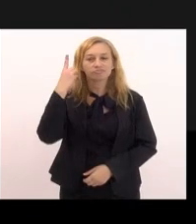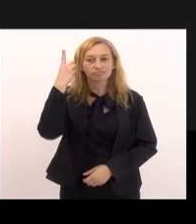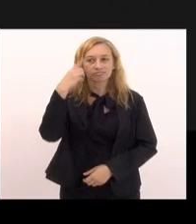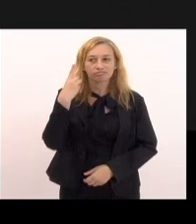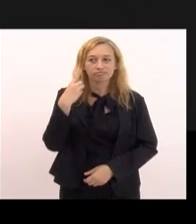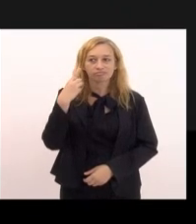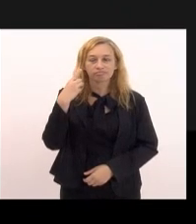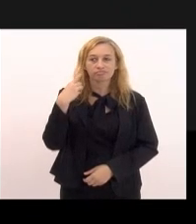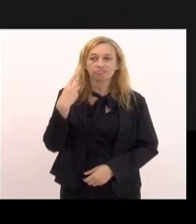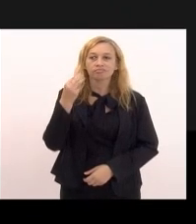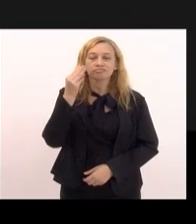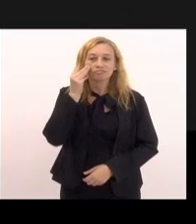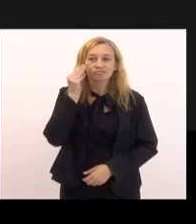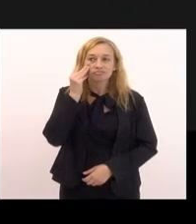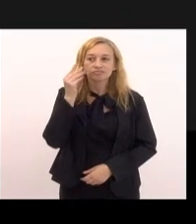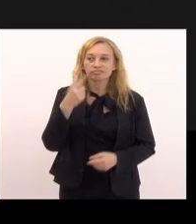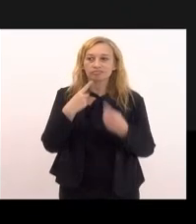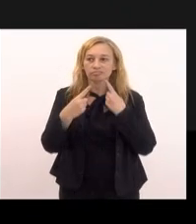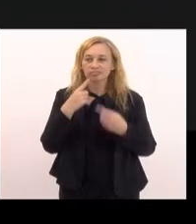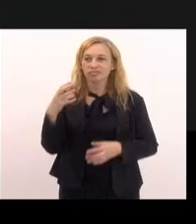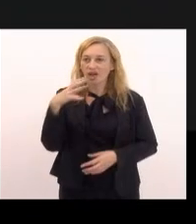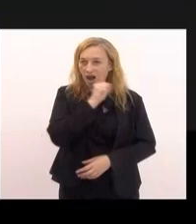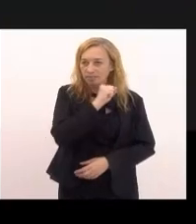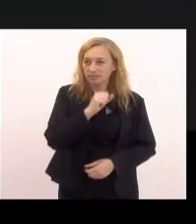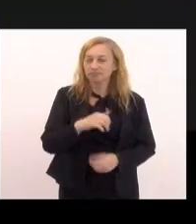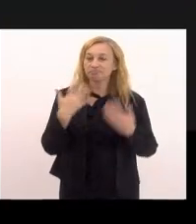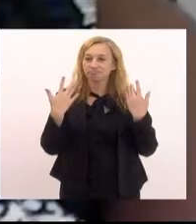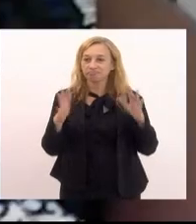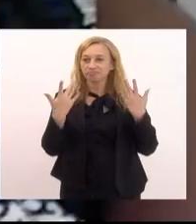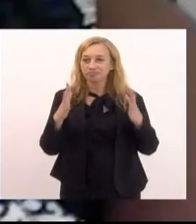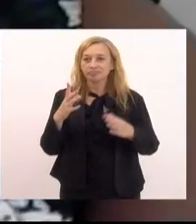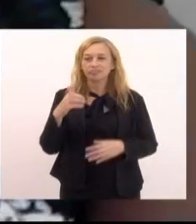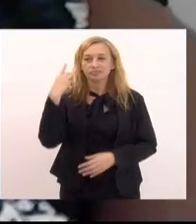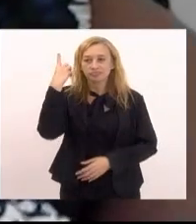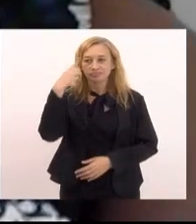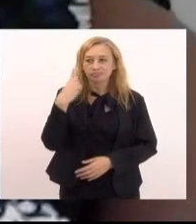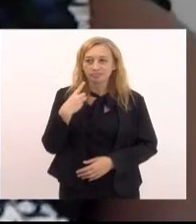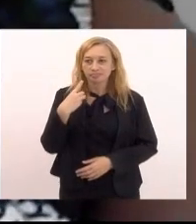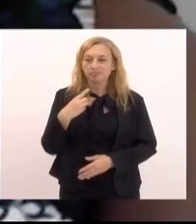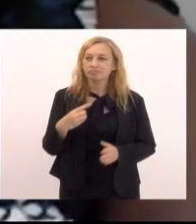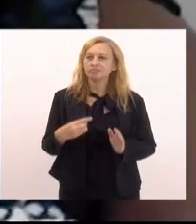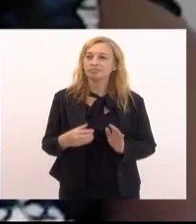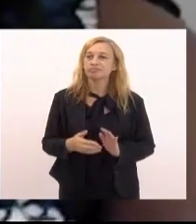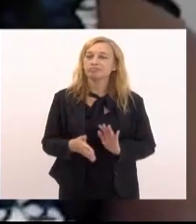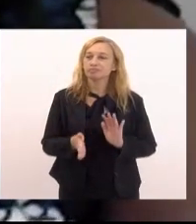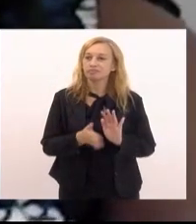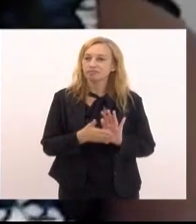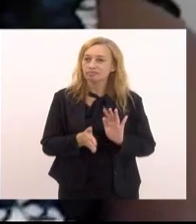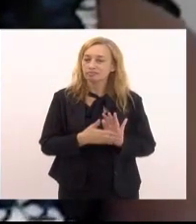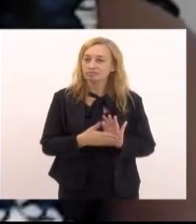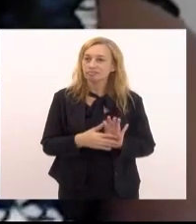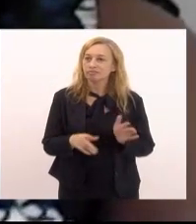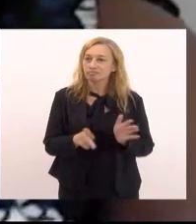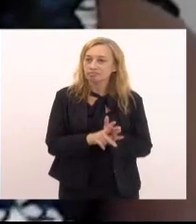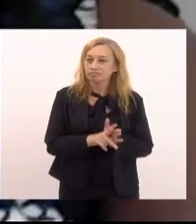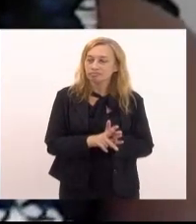para discutir. Bem rapidinho, parabenizar a Dani pela proposição do projeto.